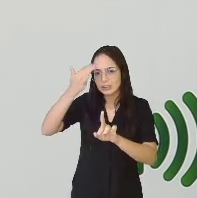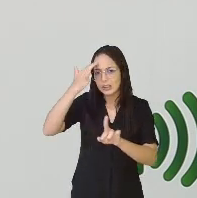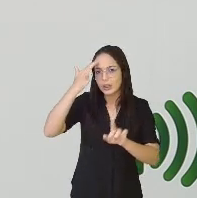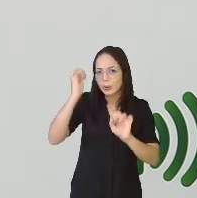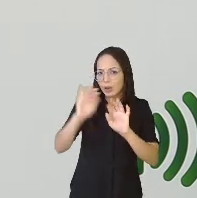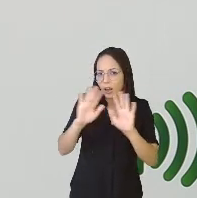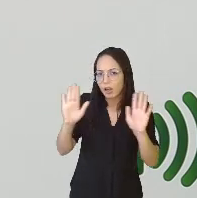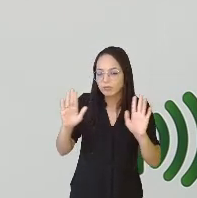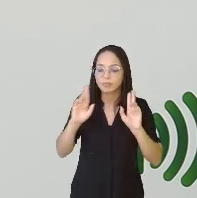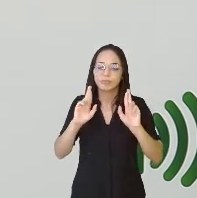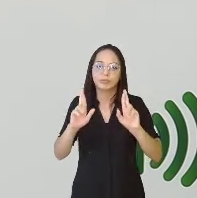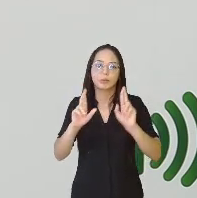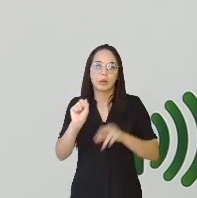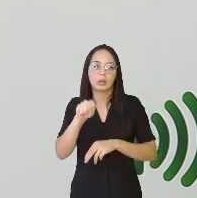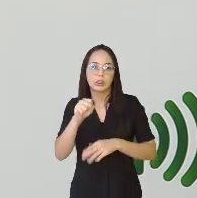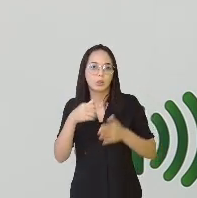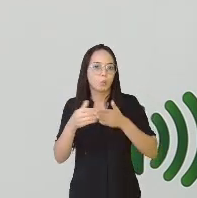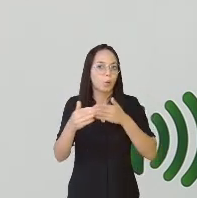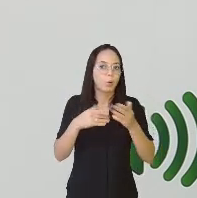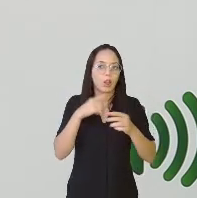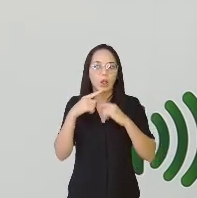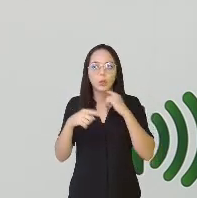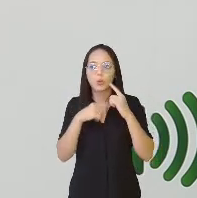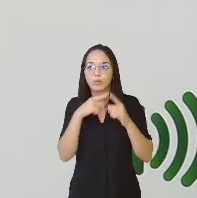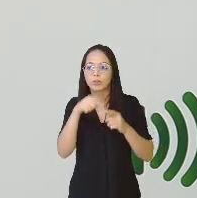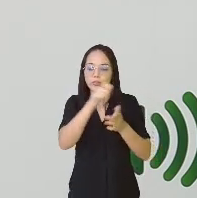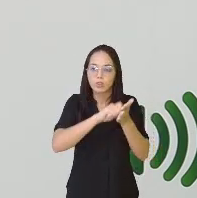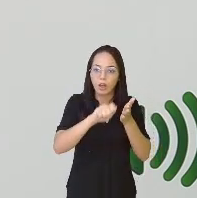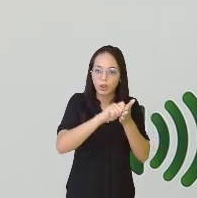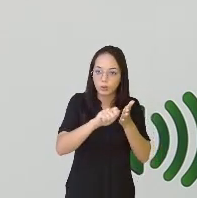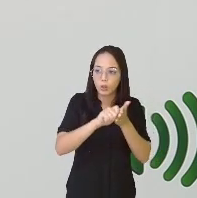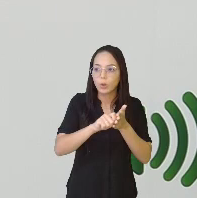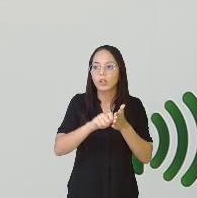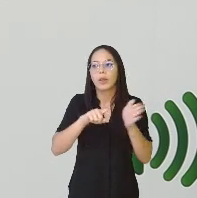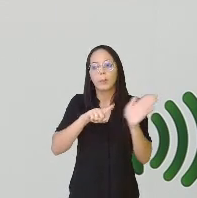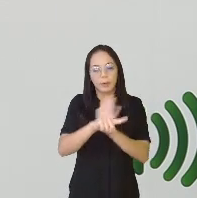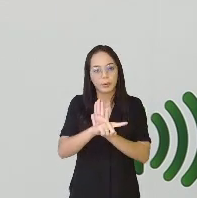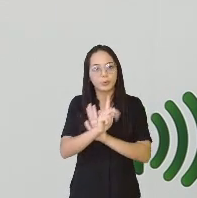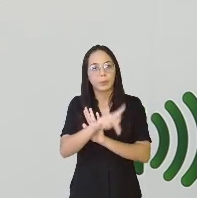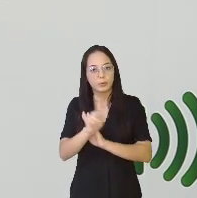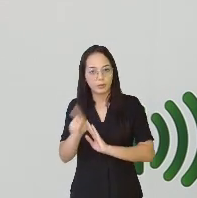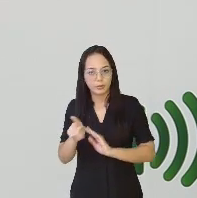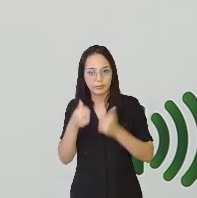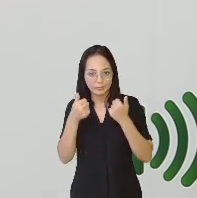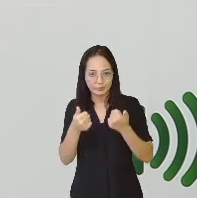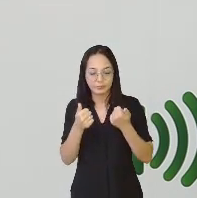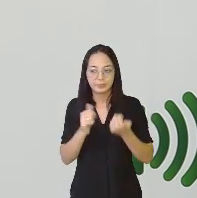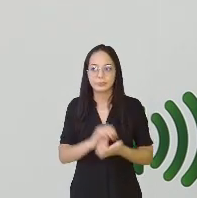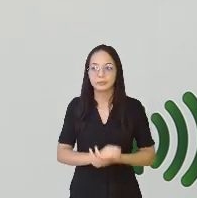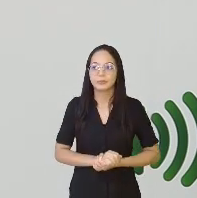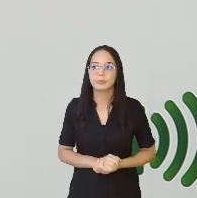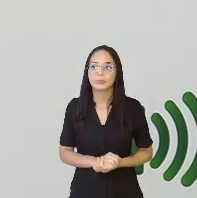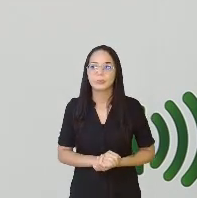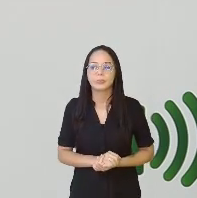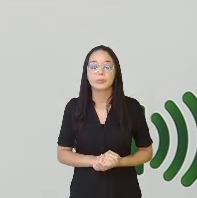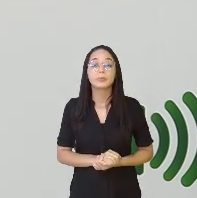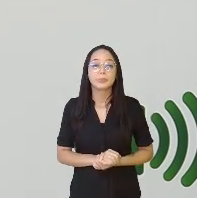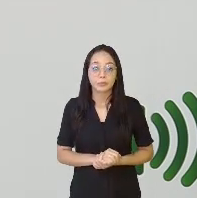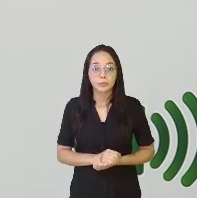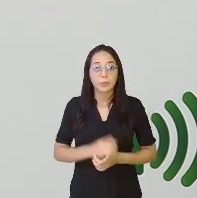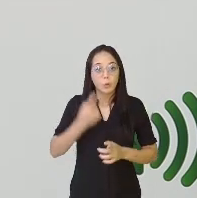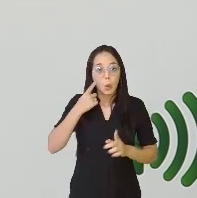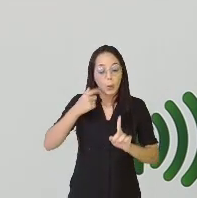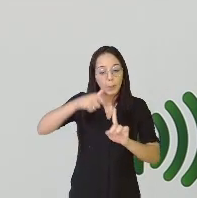entender? Espero que sim. Qualquer dúvida, você anota e, como eu já te falei, fala com o teu professor. As personagens